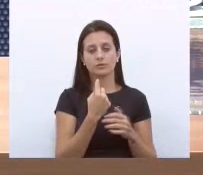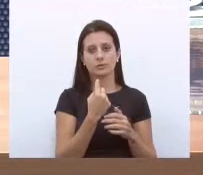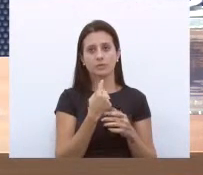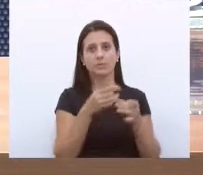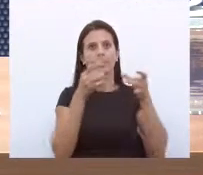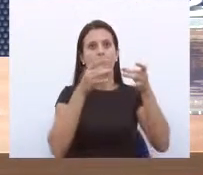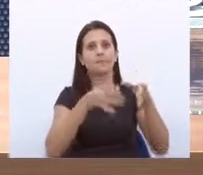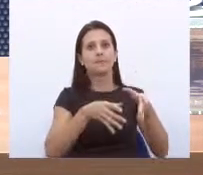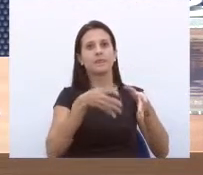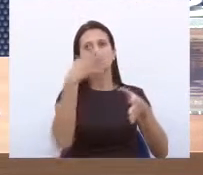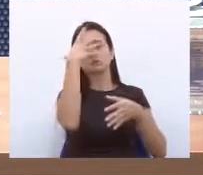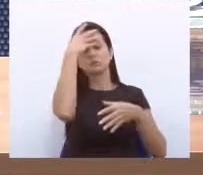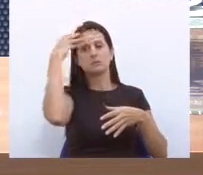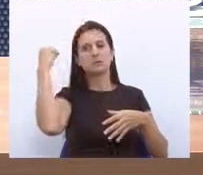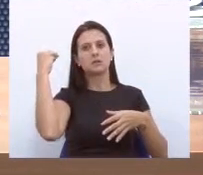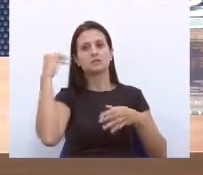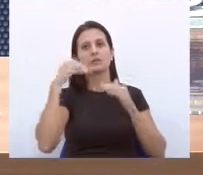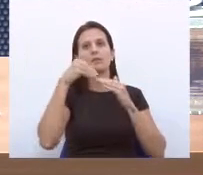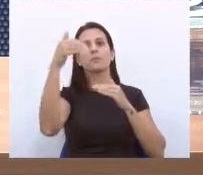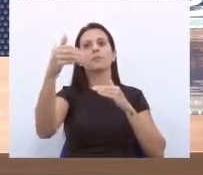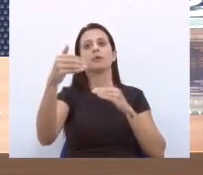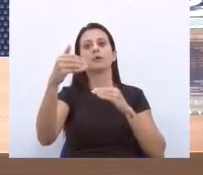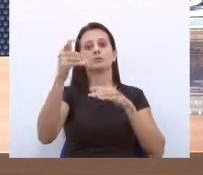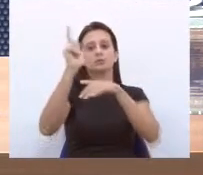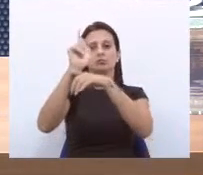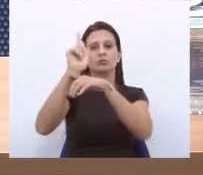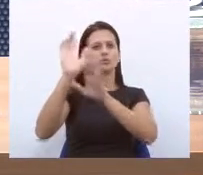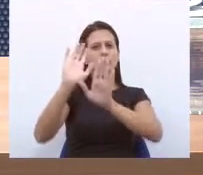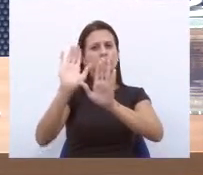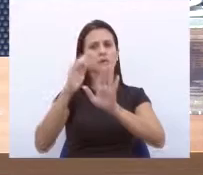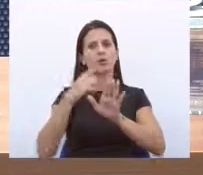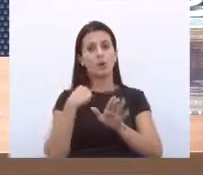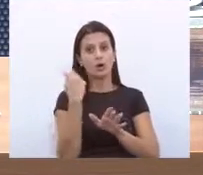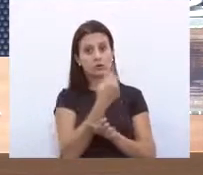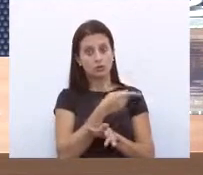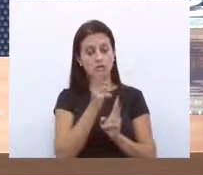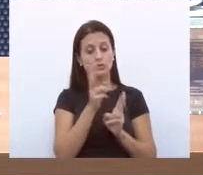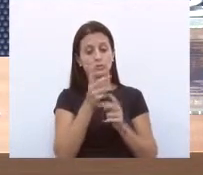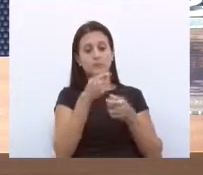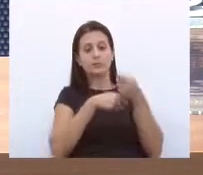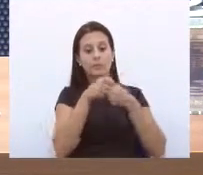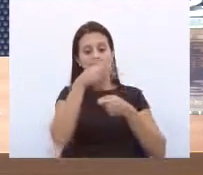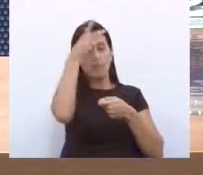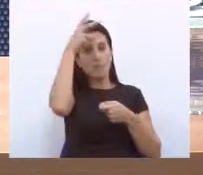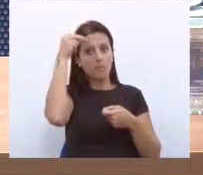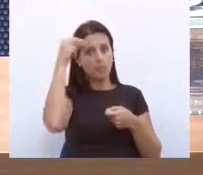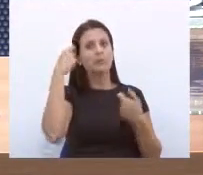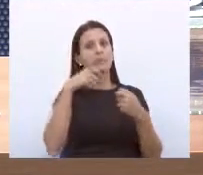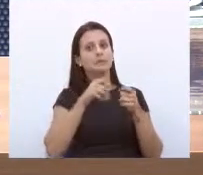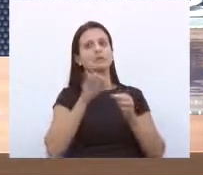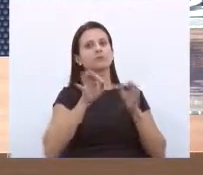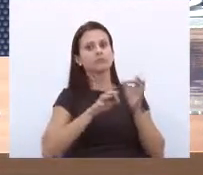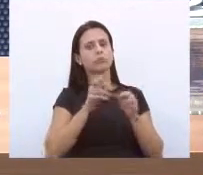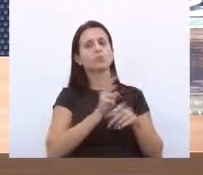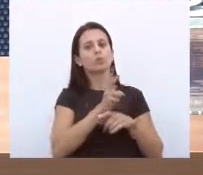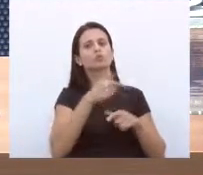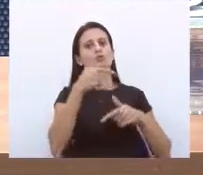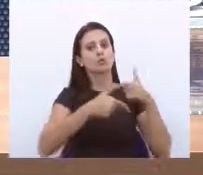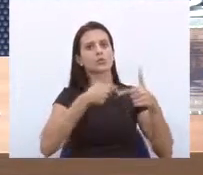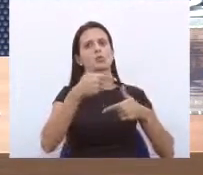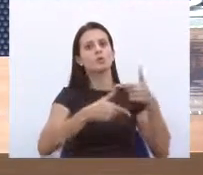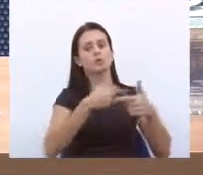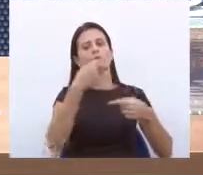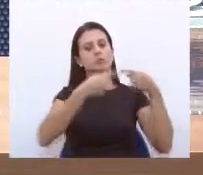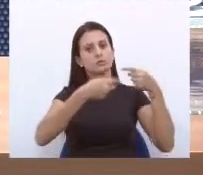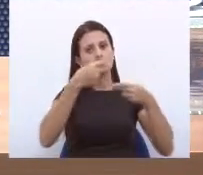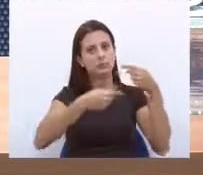deixar tudo por esquecido e ficar para o próximo gestor. Eu acho que todos nós da administração pública temos que continuar essa